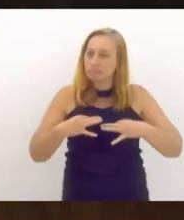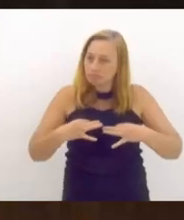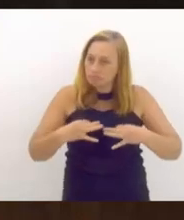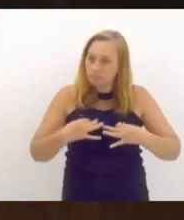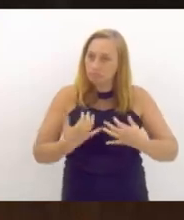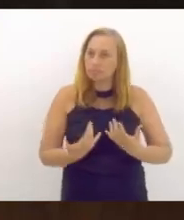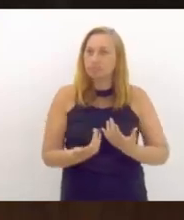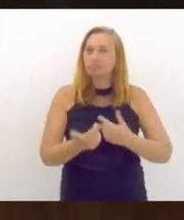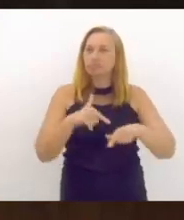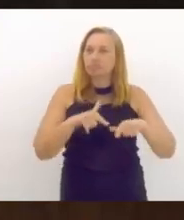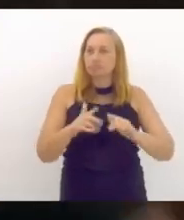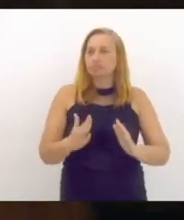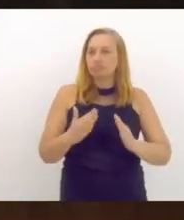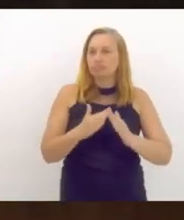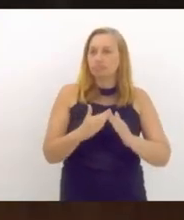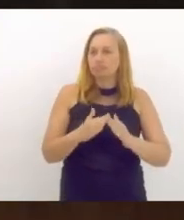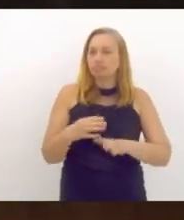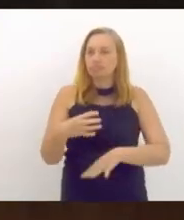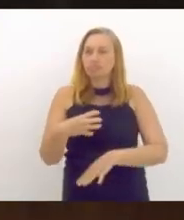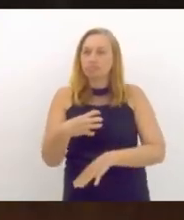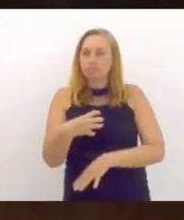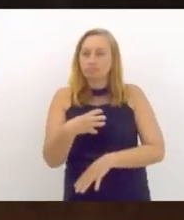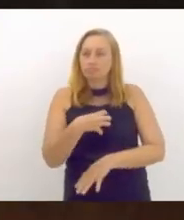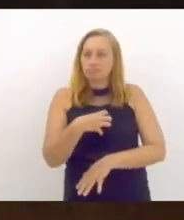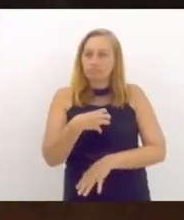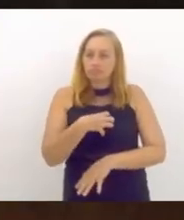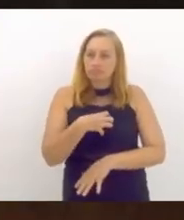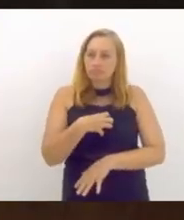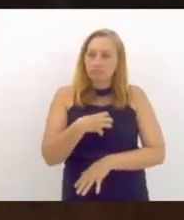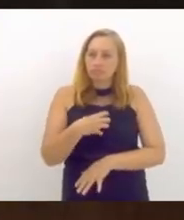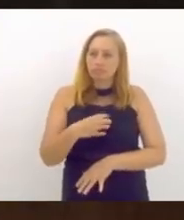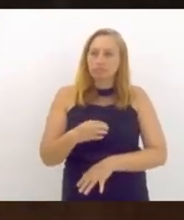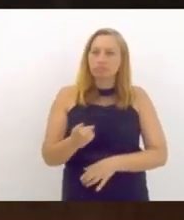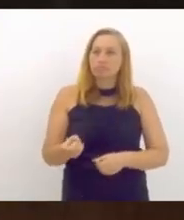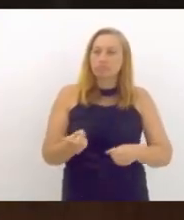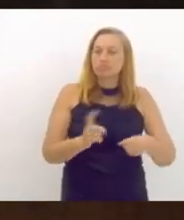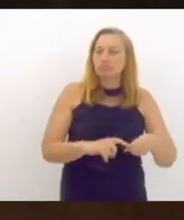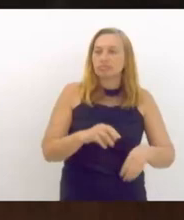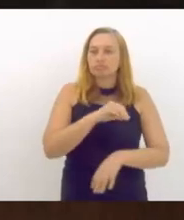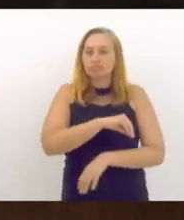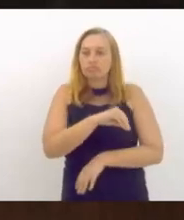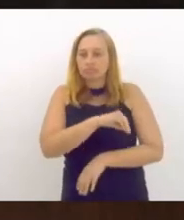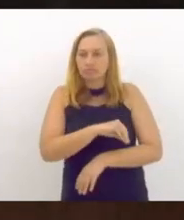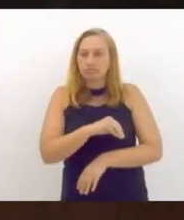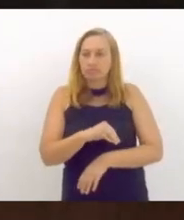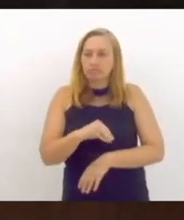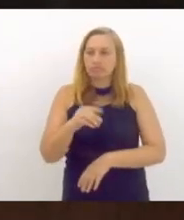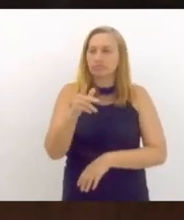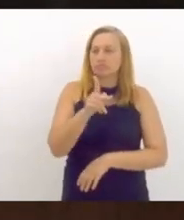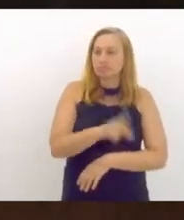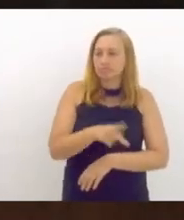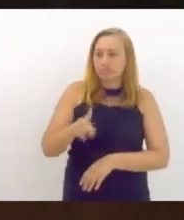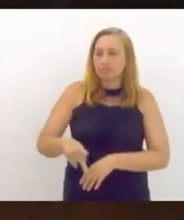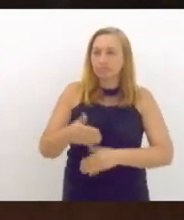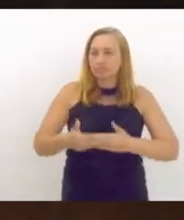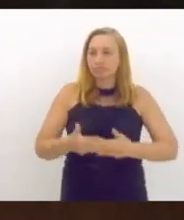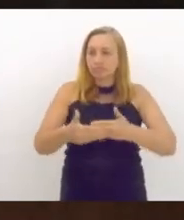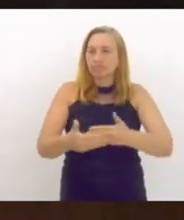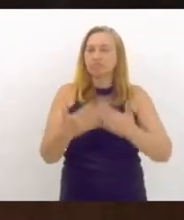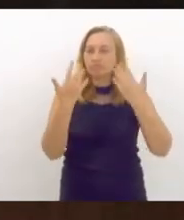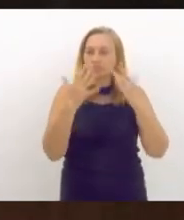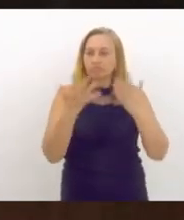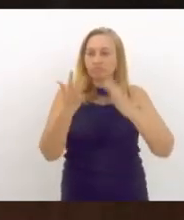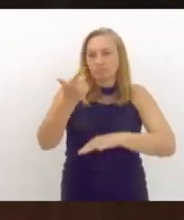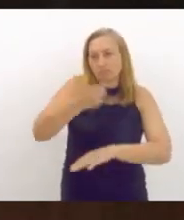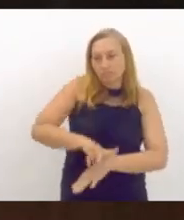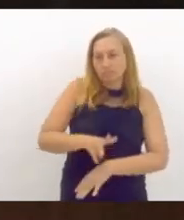dos trabalhos dessa casa para que, no sentido da recomposição salarial das e dos professores, nós possamos avançar. Parabéns mais